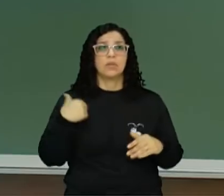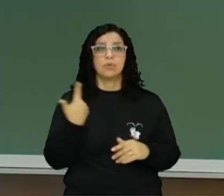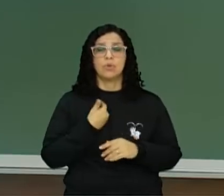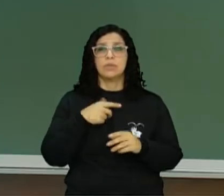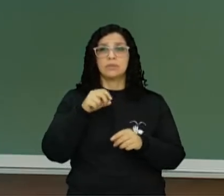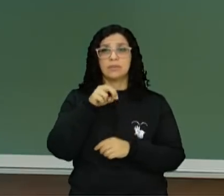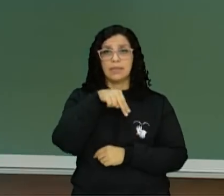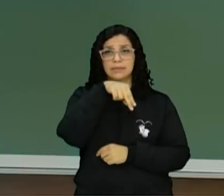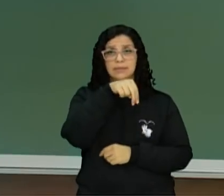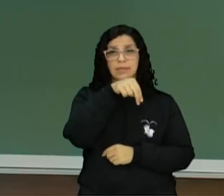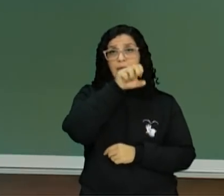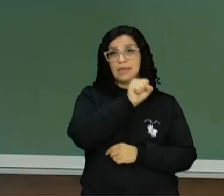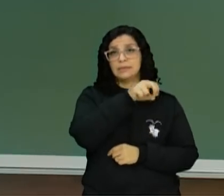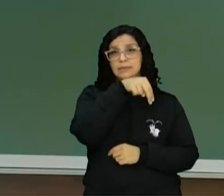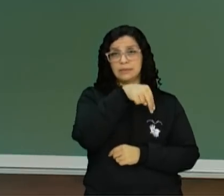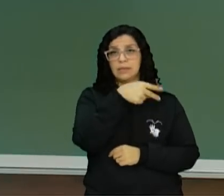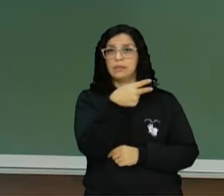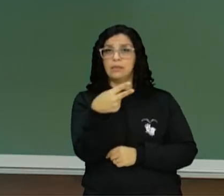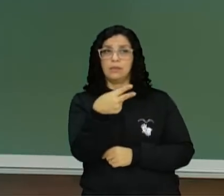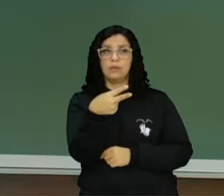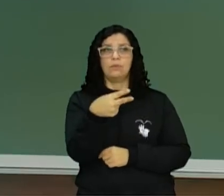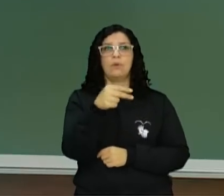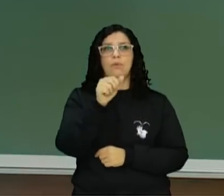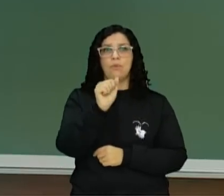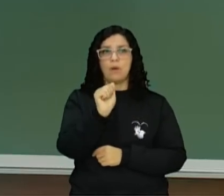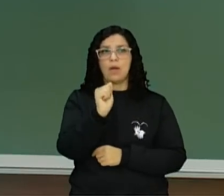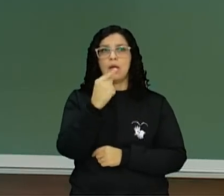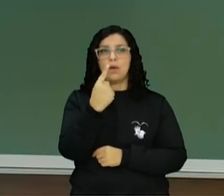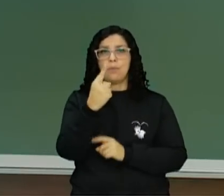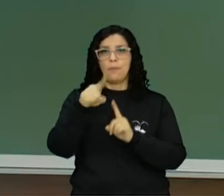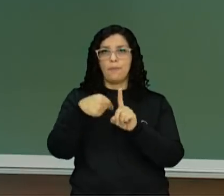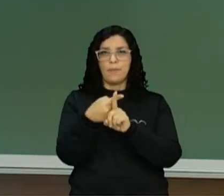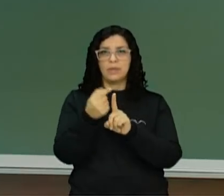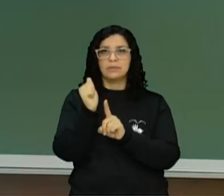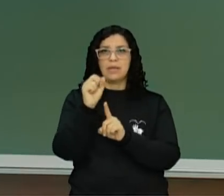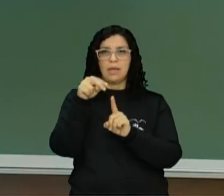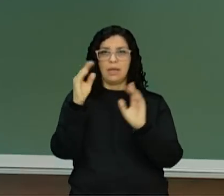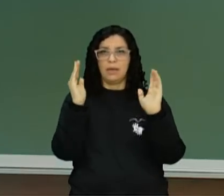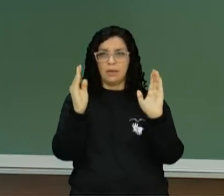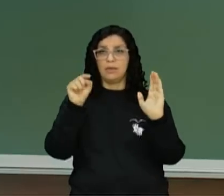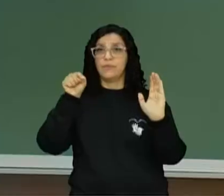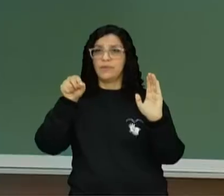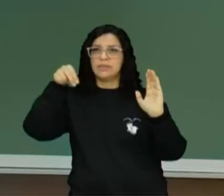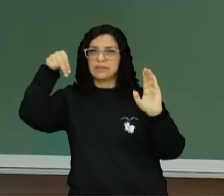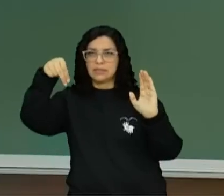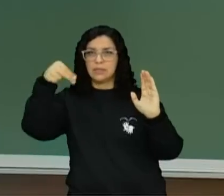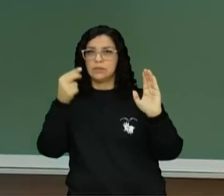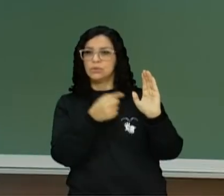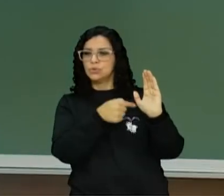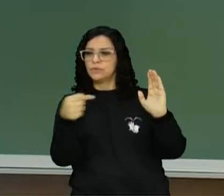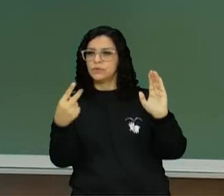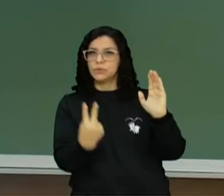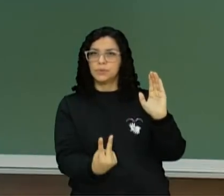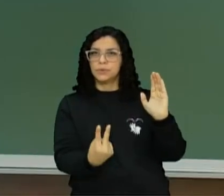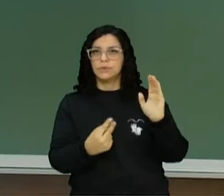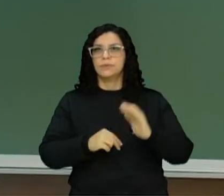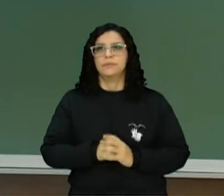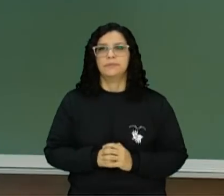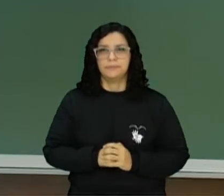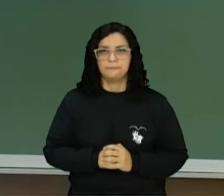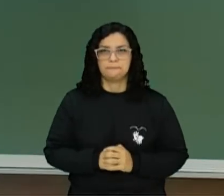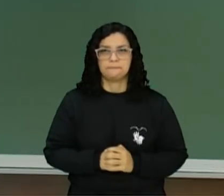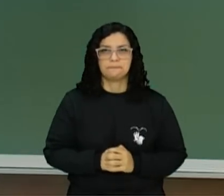soma dos N primeiro termos de uma PA vai ser o primeiro mais o último vezes a quantidade de termos dividido